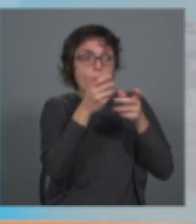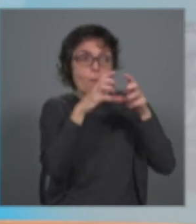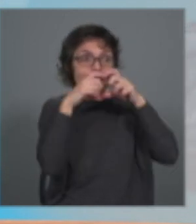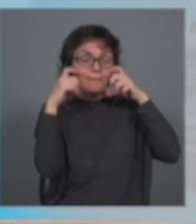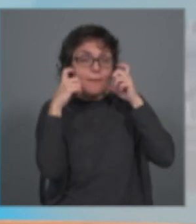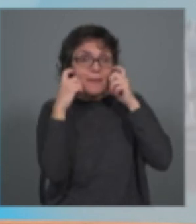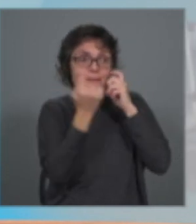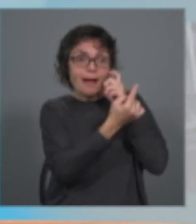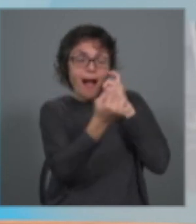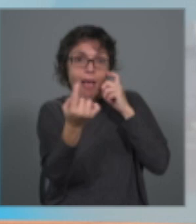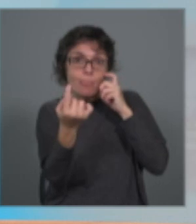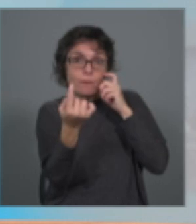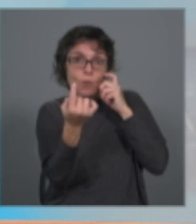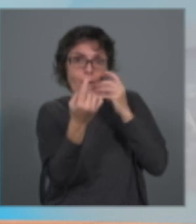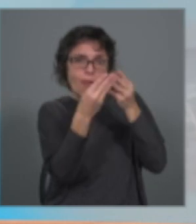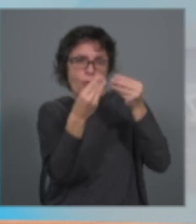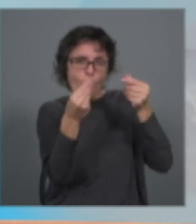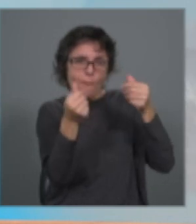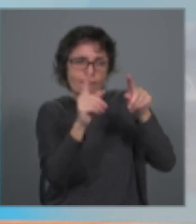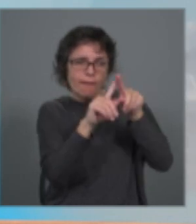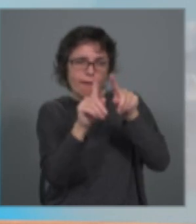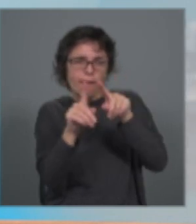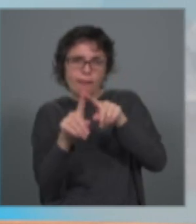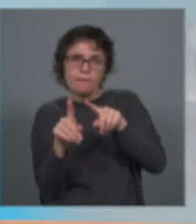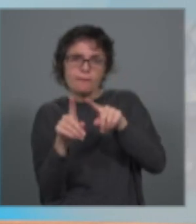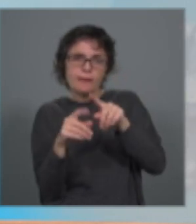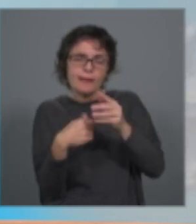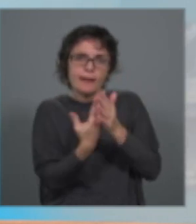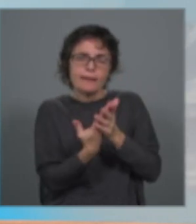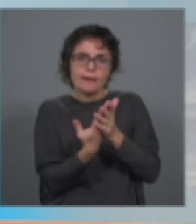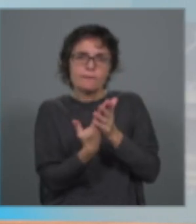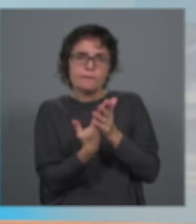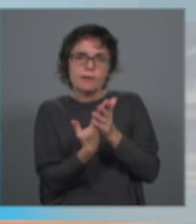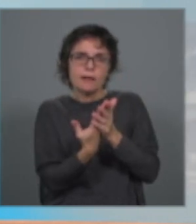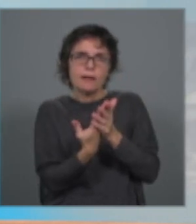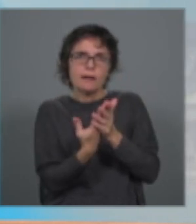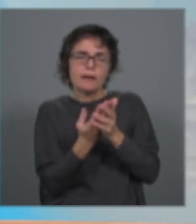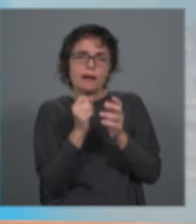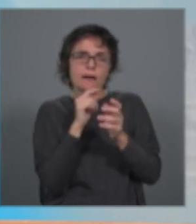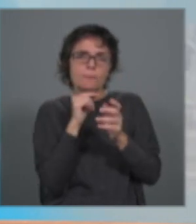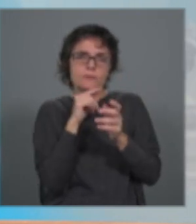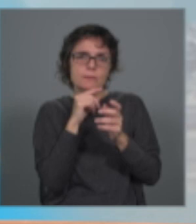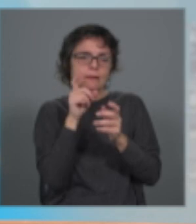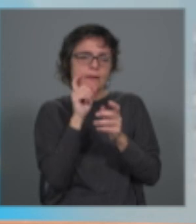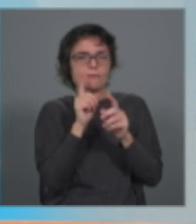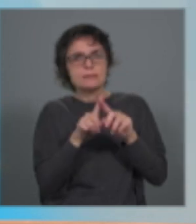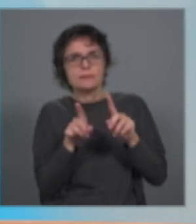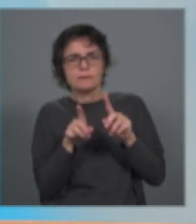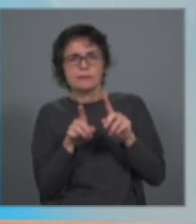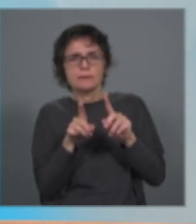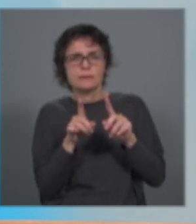máscaras mais sofisticadas que se usam em termos hospitalares